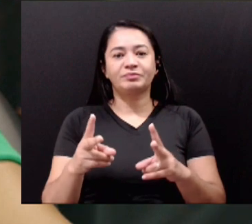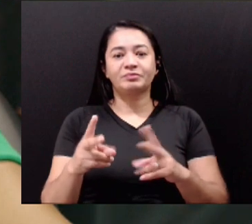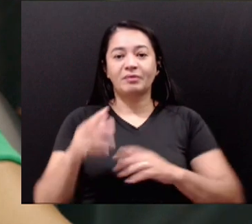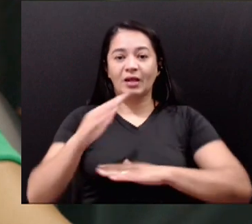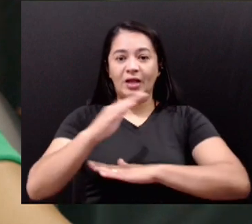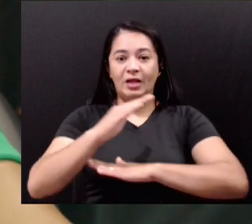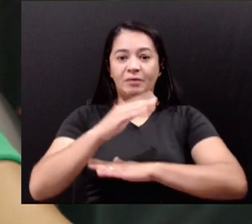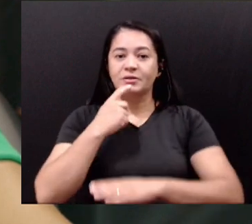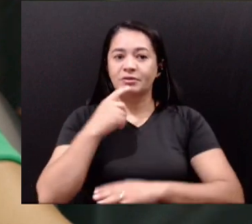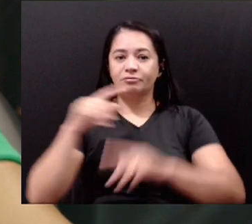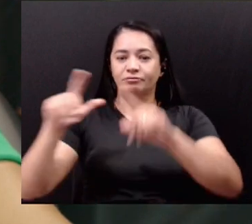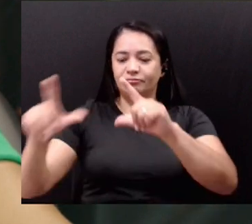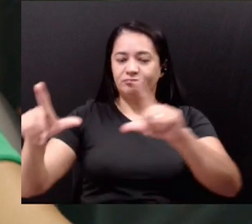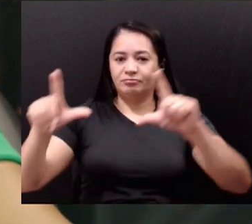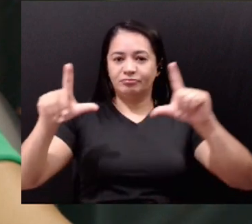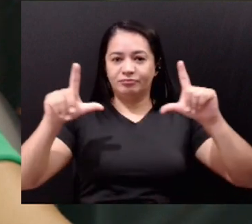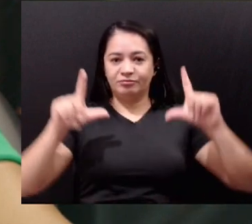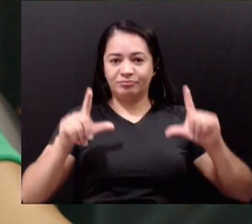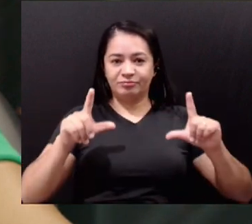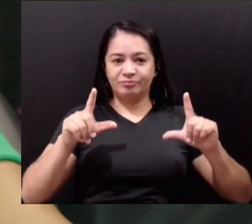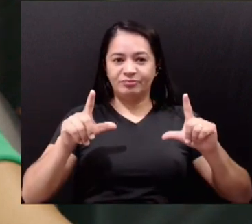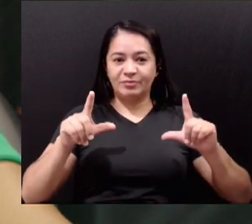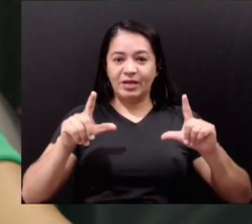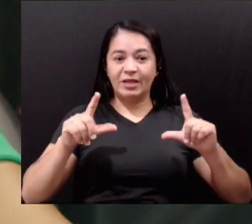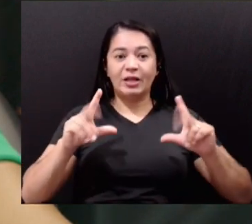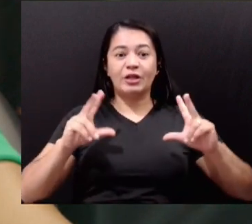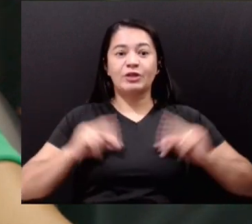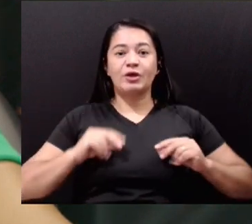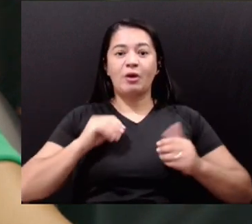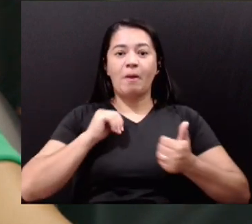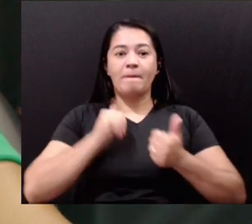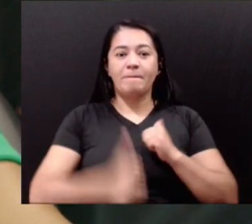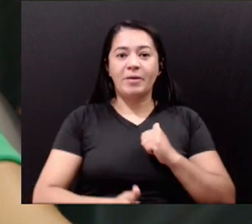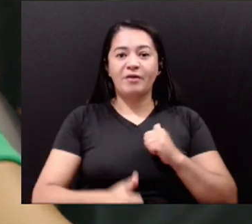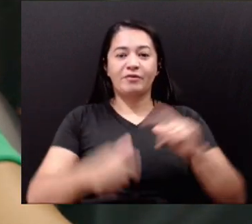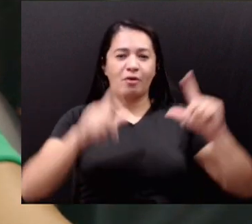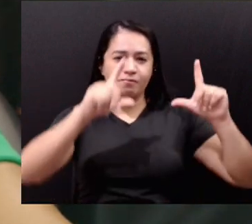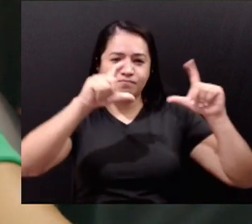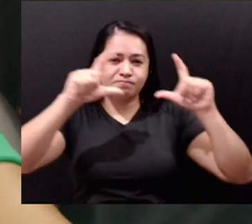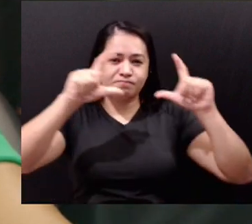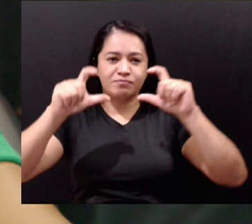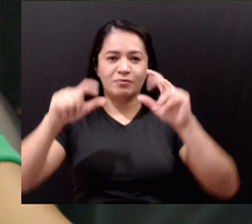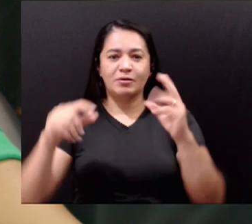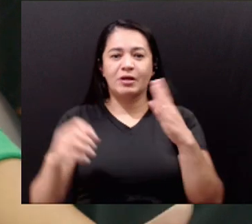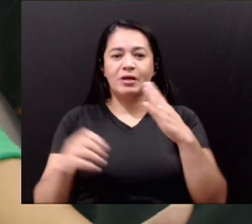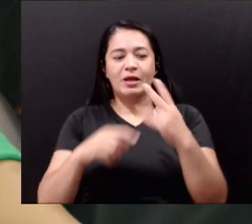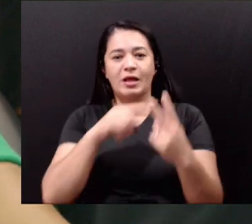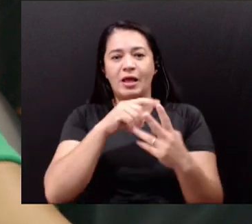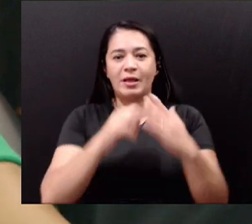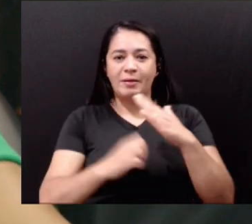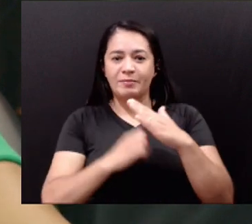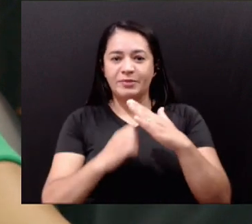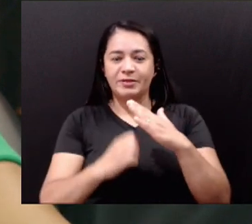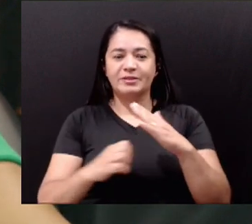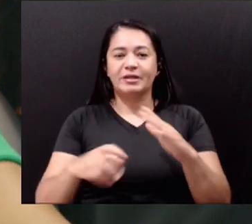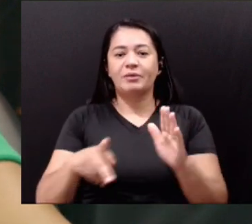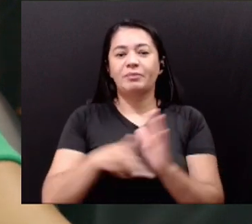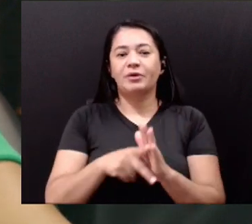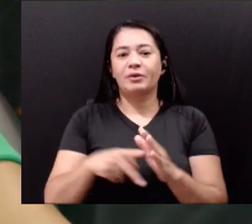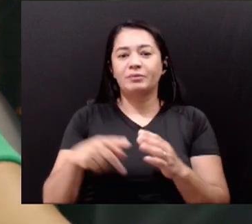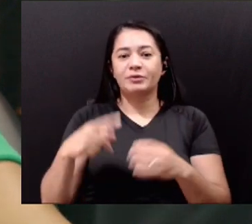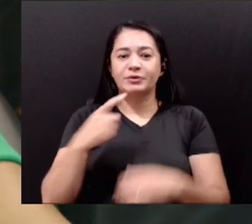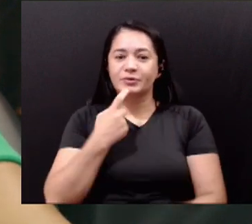mérito esportivo e diploma de mérito fotográfico a empresários da cidade. Uma iniciativa do